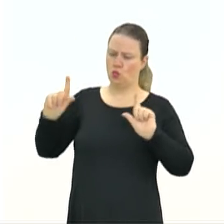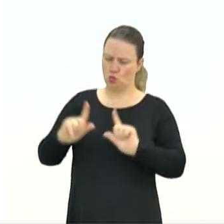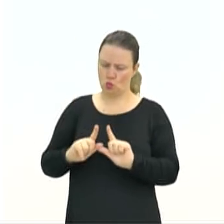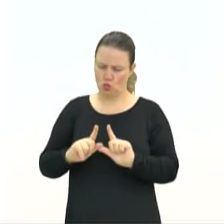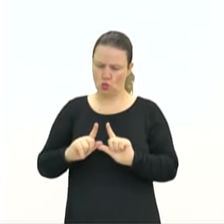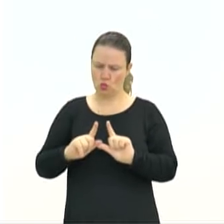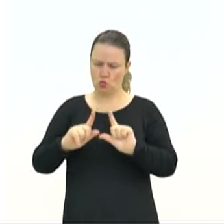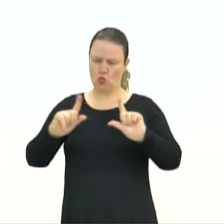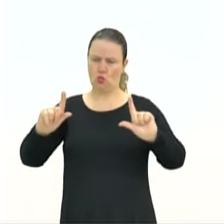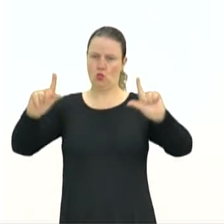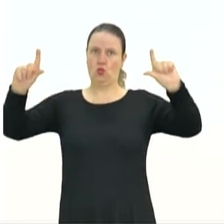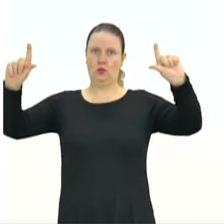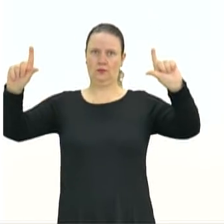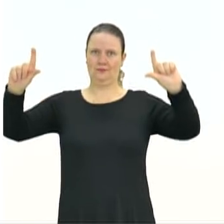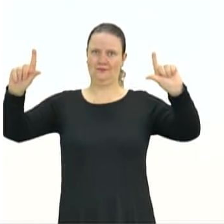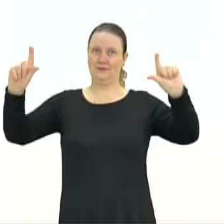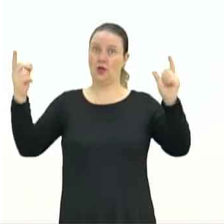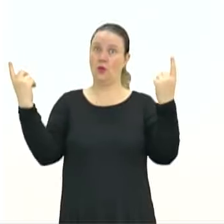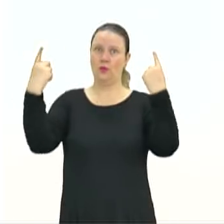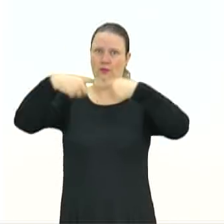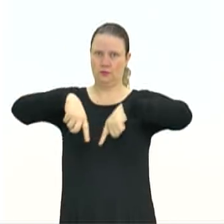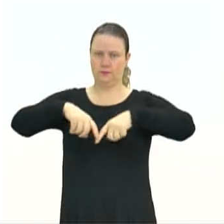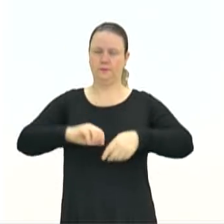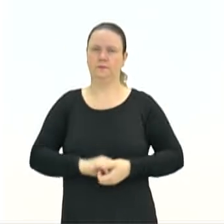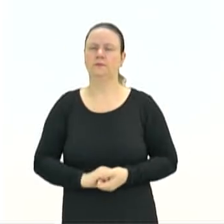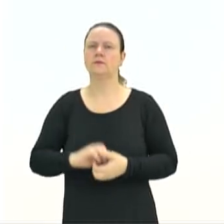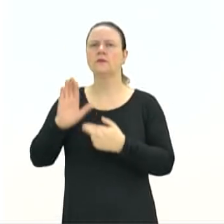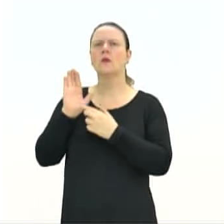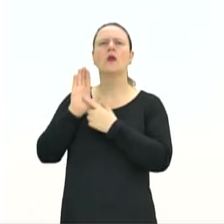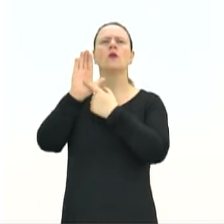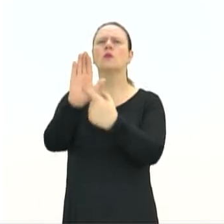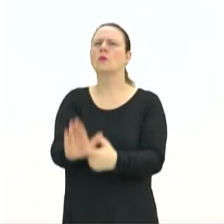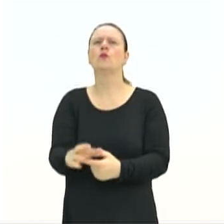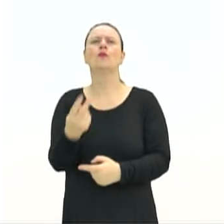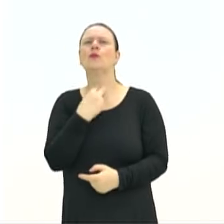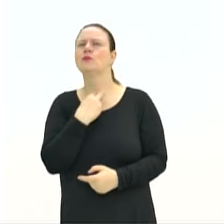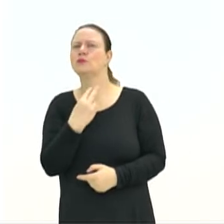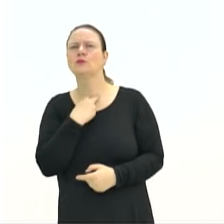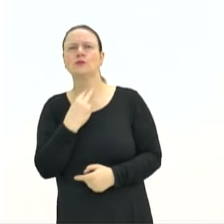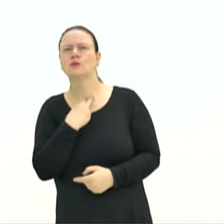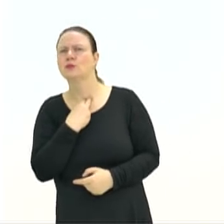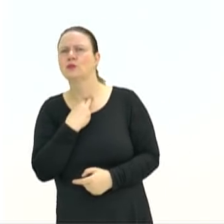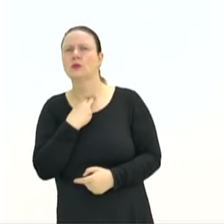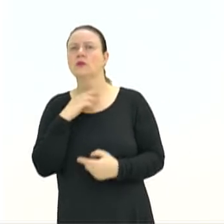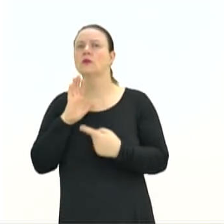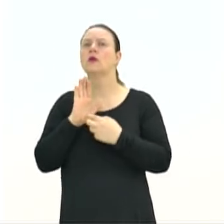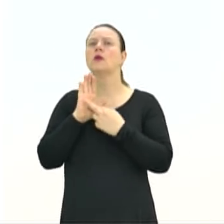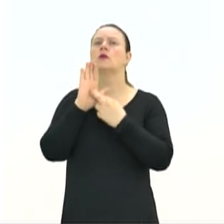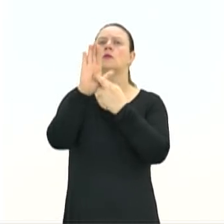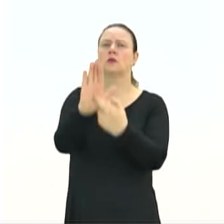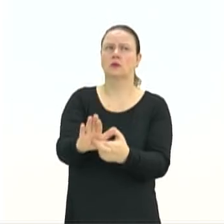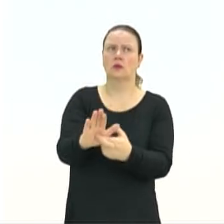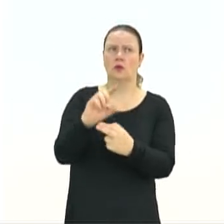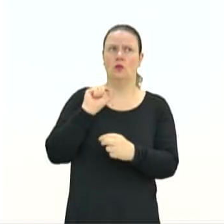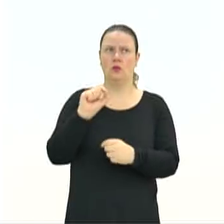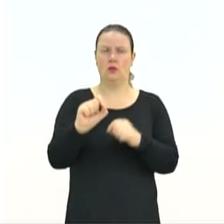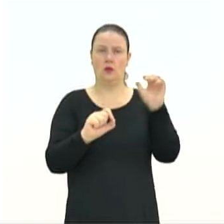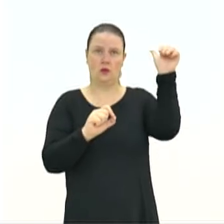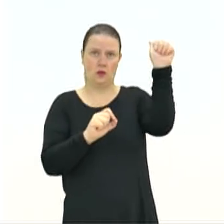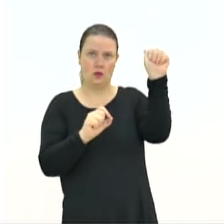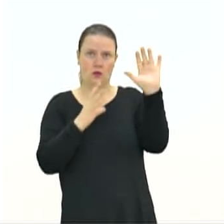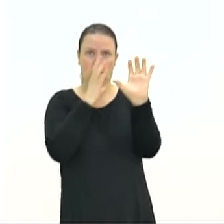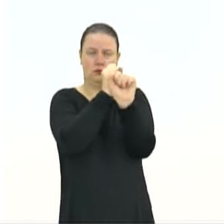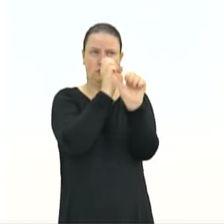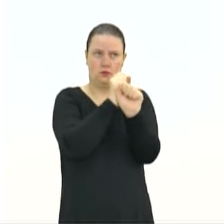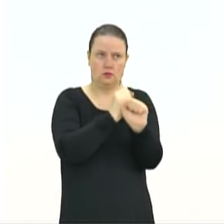chama isso de pirâmide invertida. Essa imagem não pode representar uma pirâmide ecológica de qual tipo? A numérica? A de